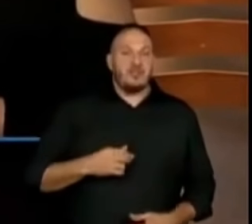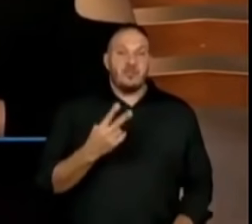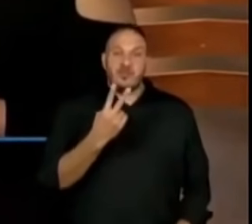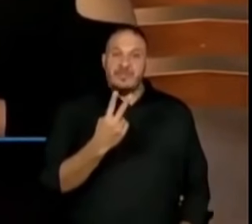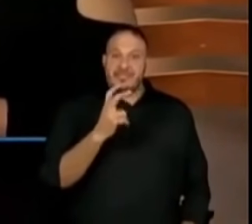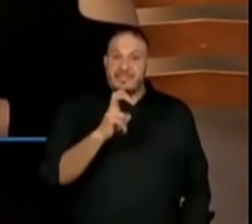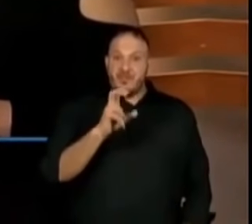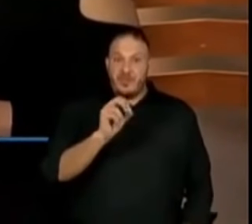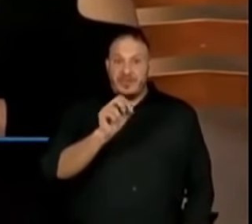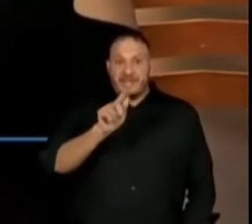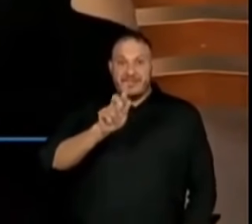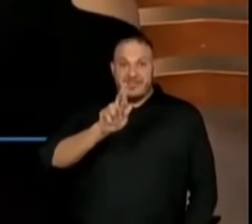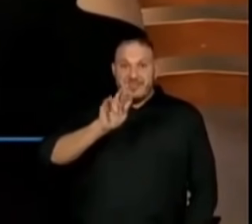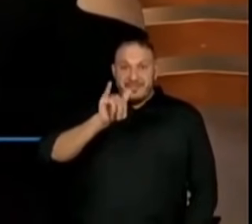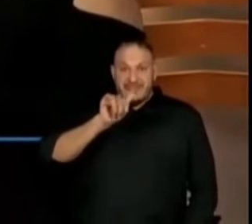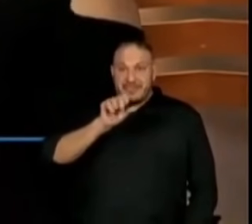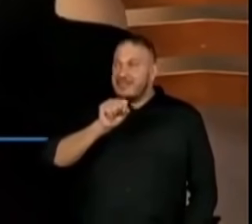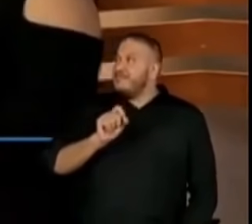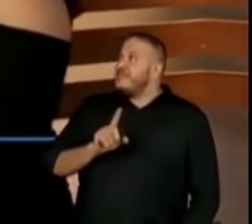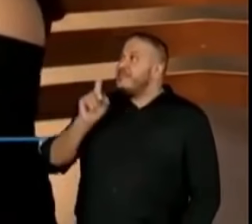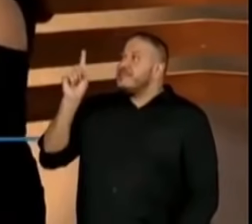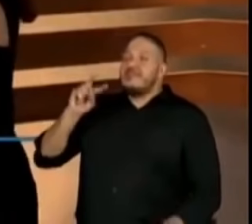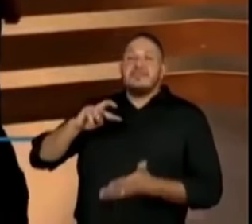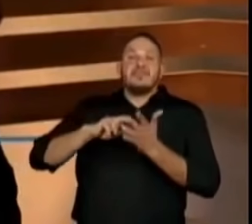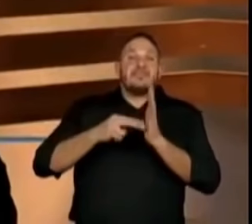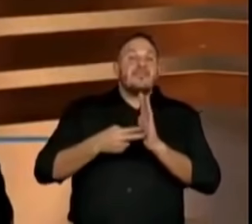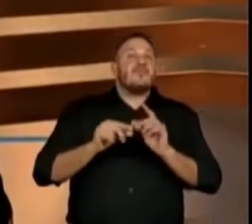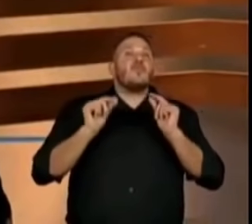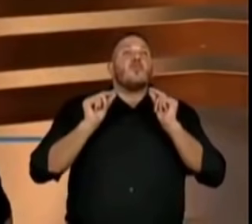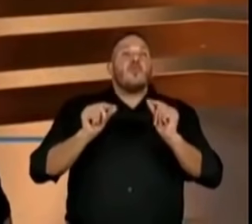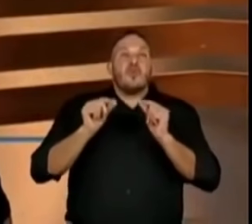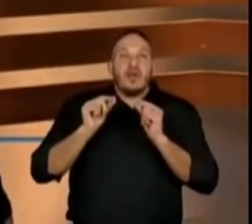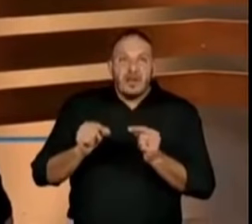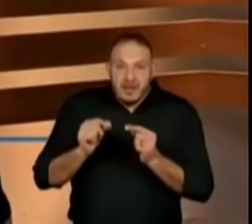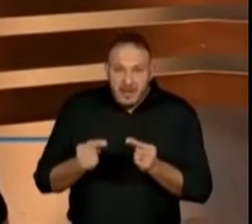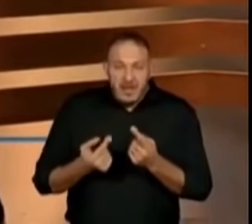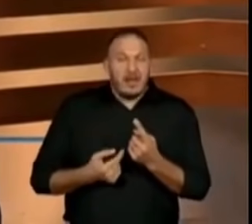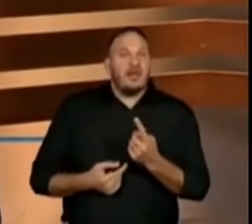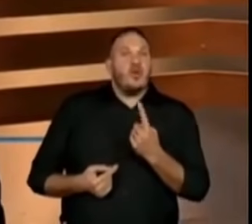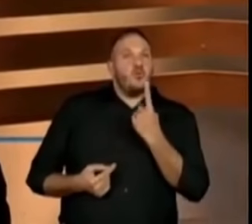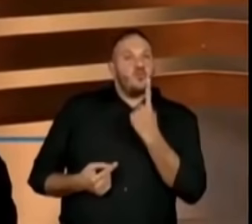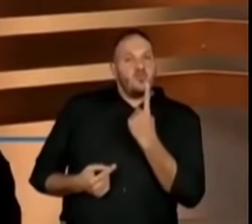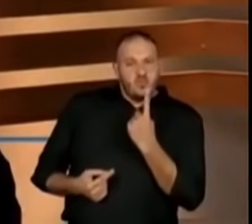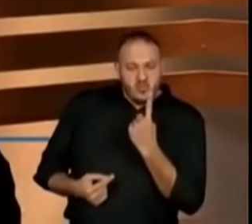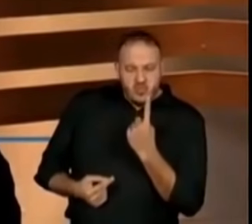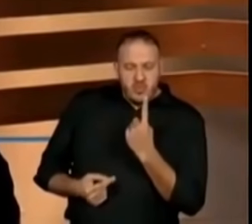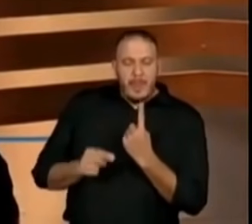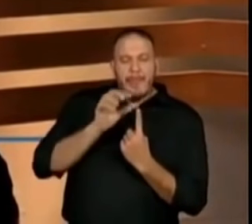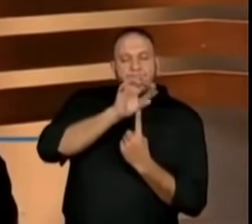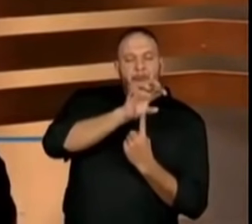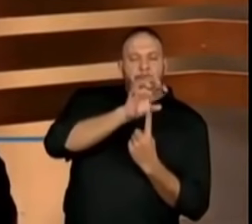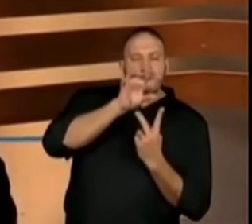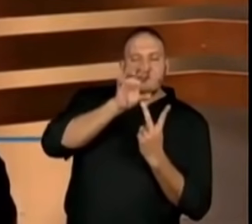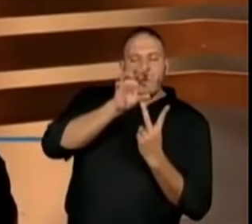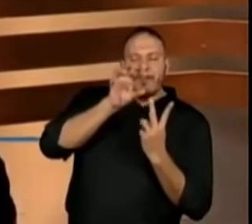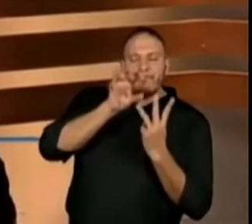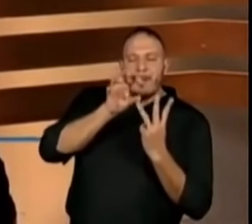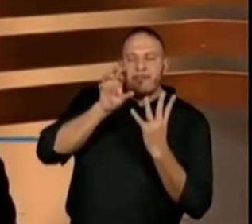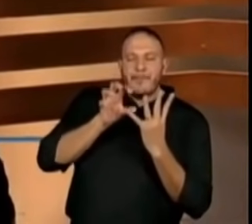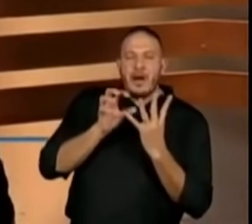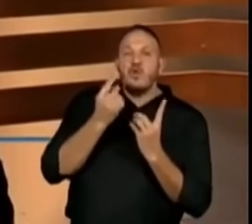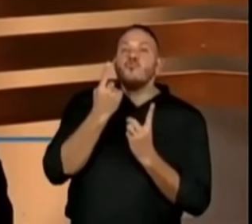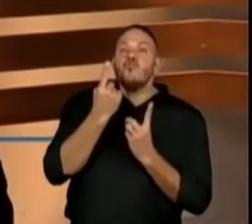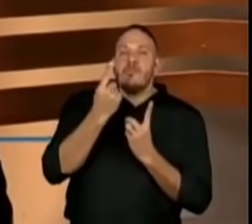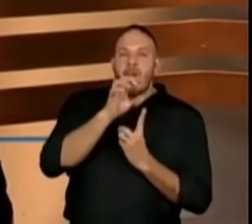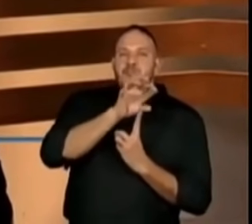250 gramas aqui equivale a uma quarta parte,